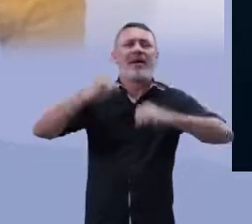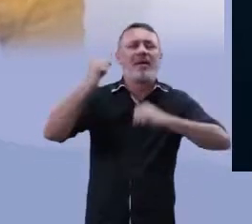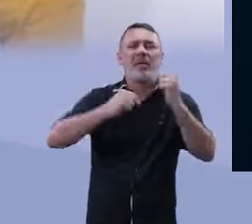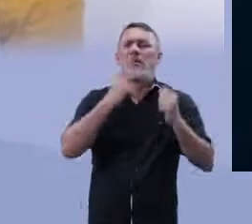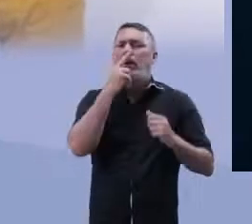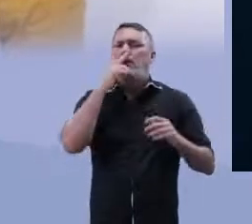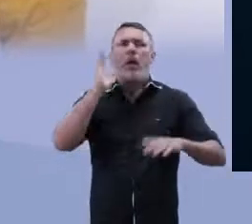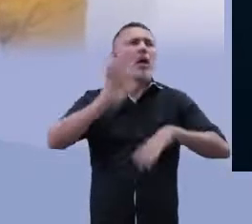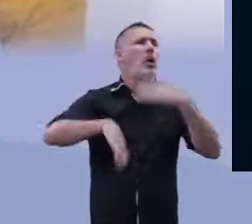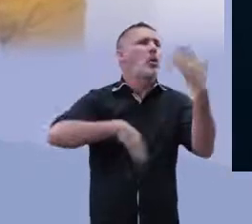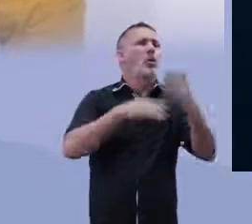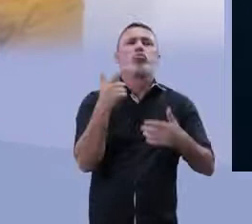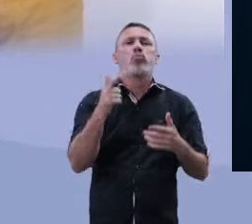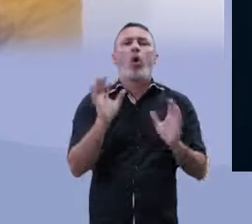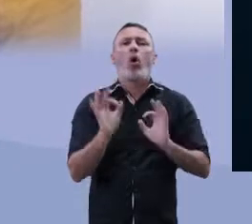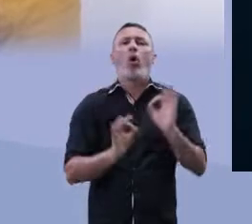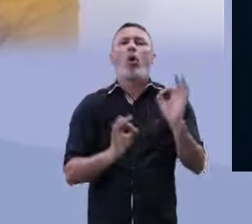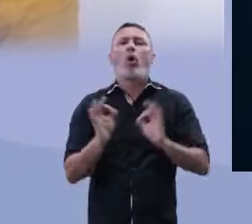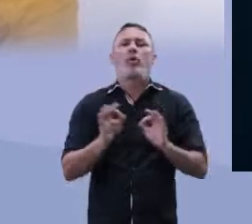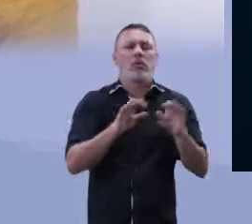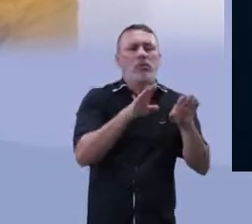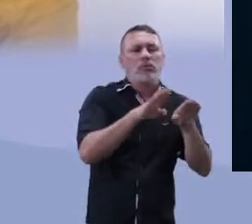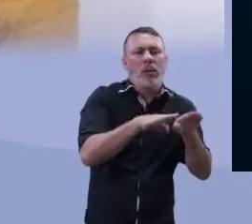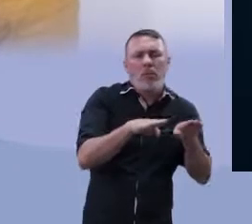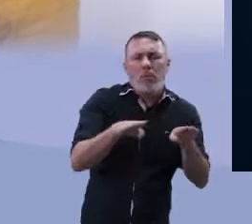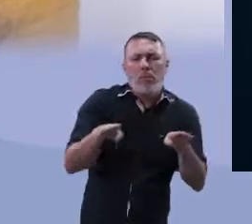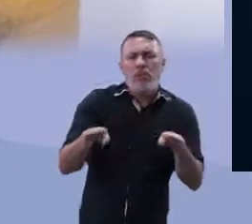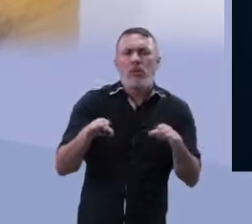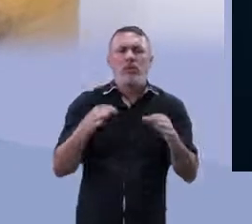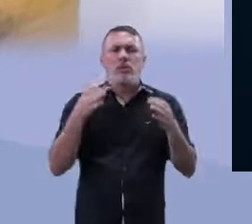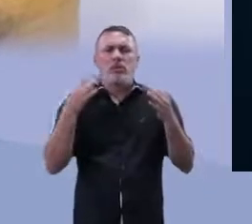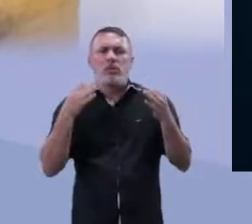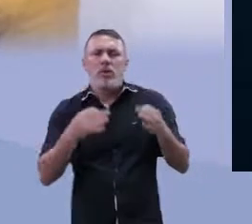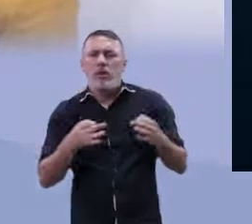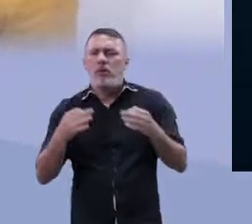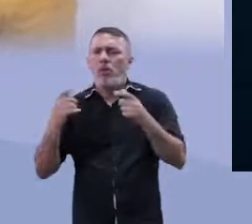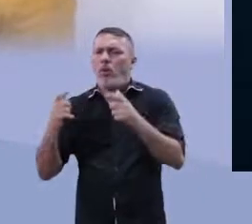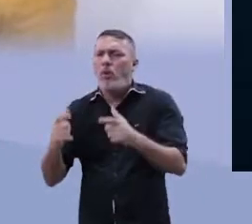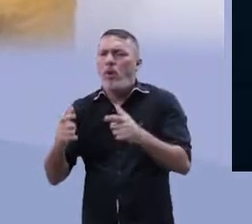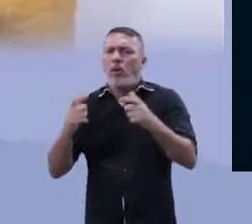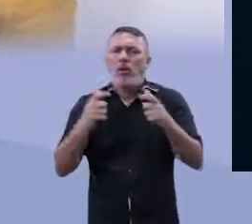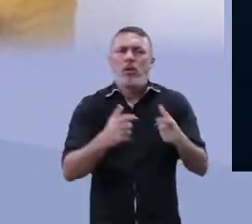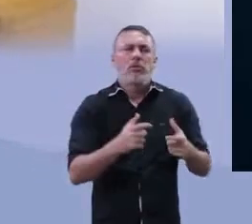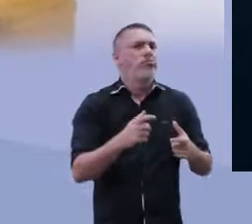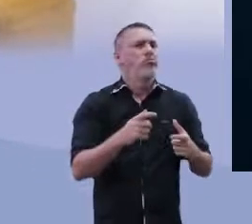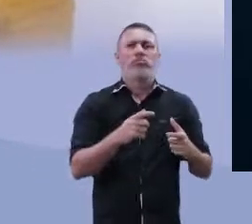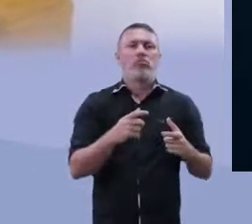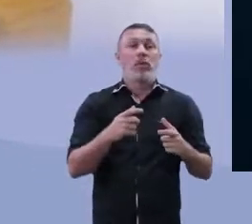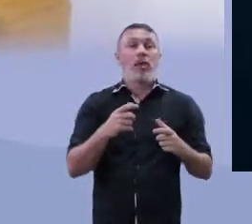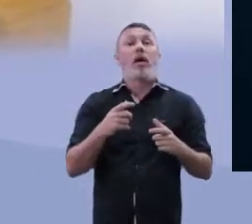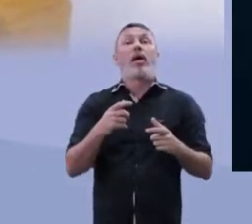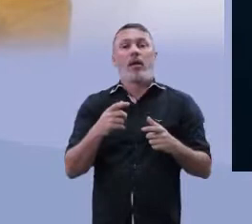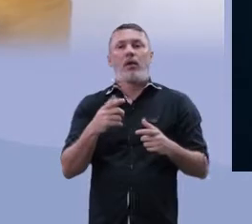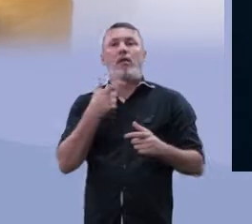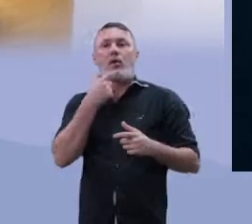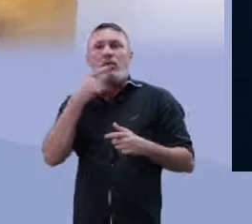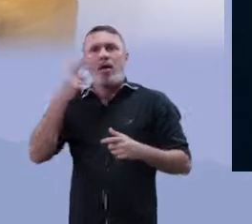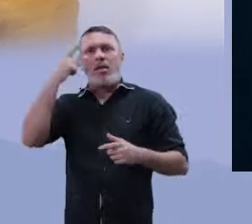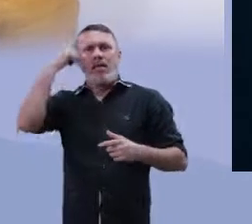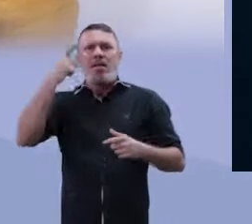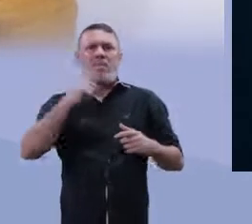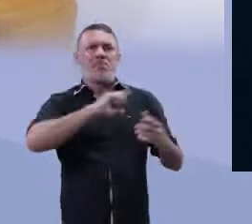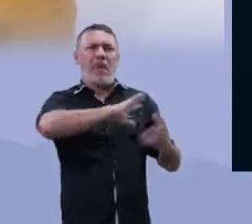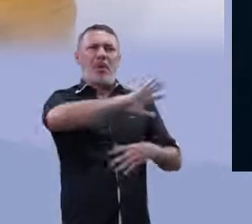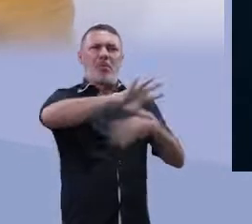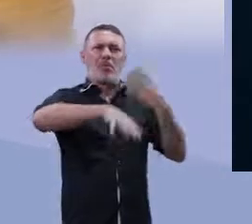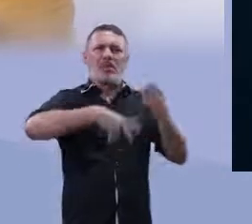tinha agilidade e habilidade para produzir rapidamente um bem. E aí foi quando Taylor teve a ideia de dividir as funções, de